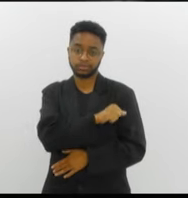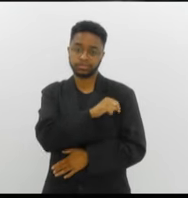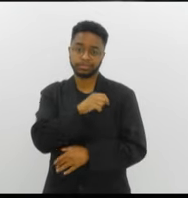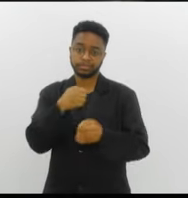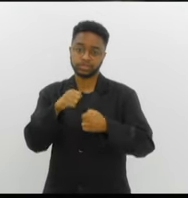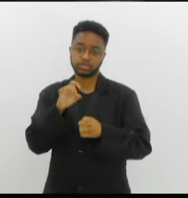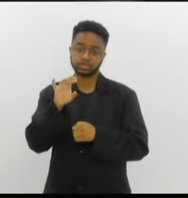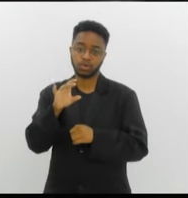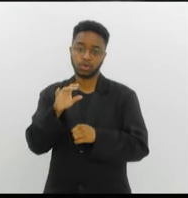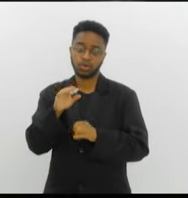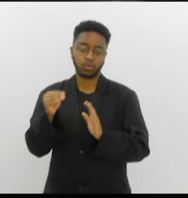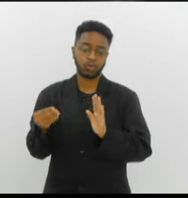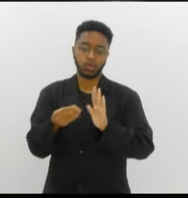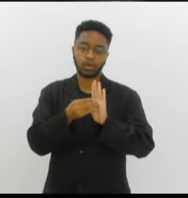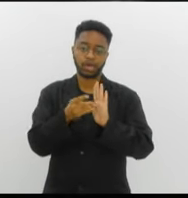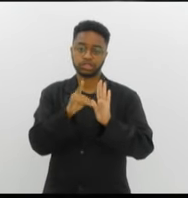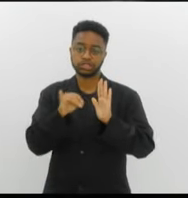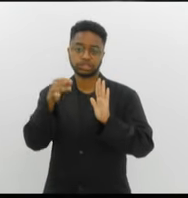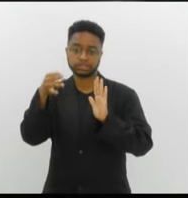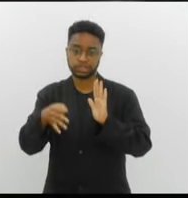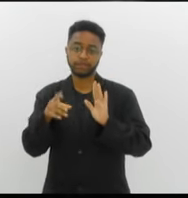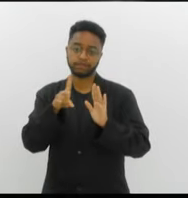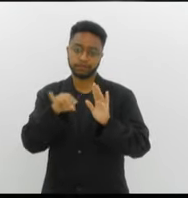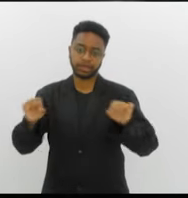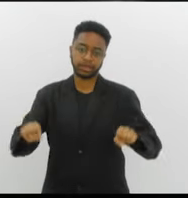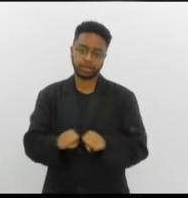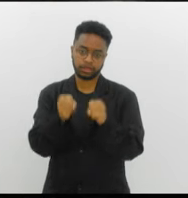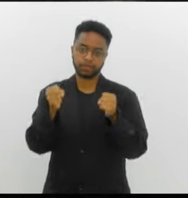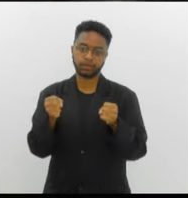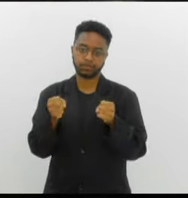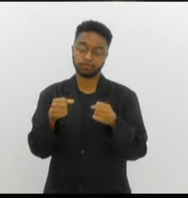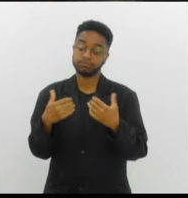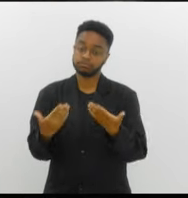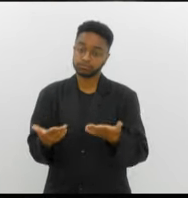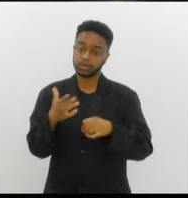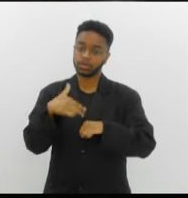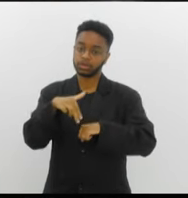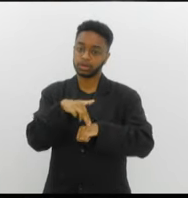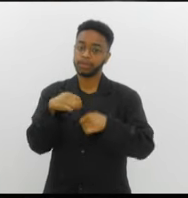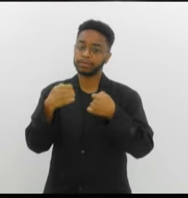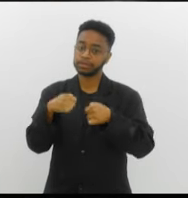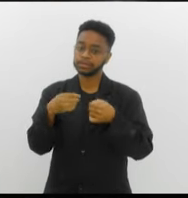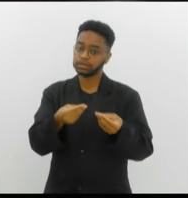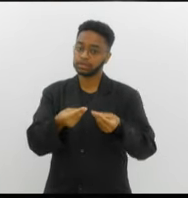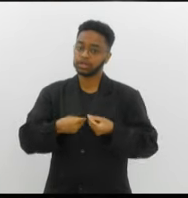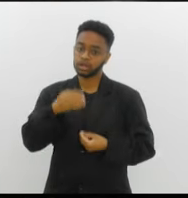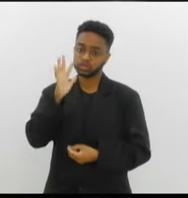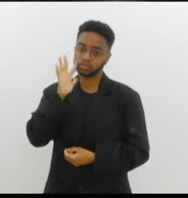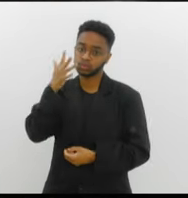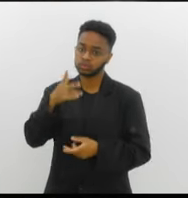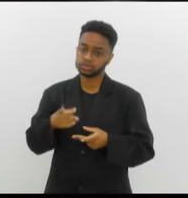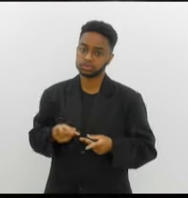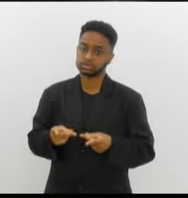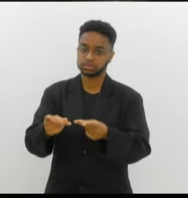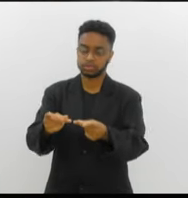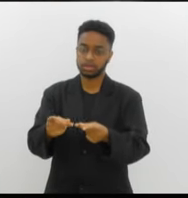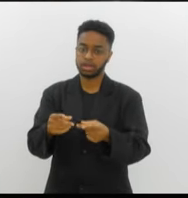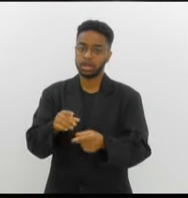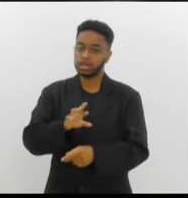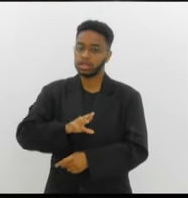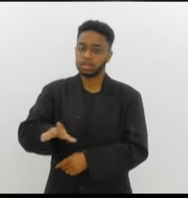data e quebrará. E a União precisa dar uma solução definitiva e